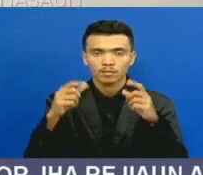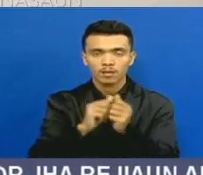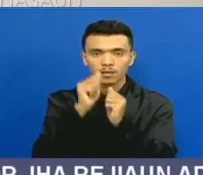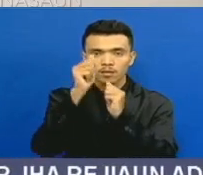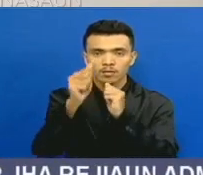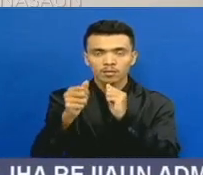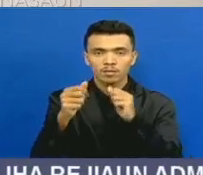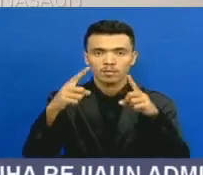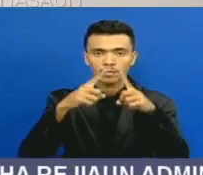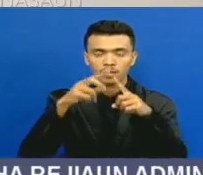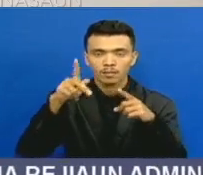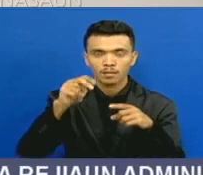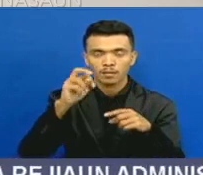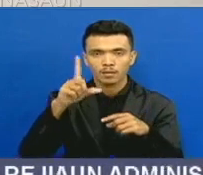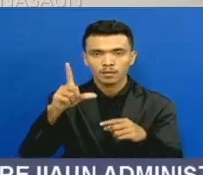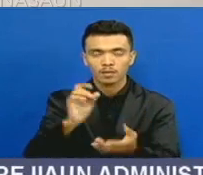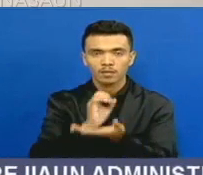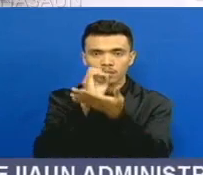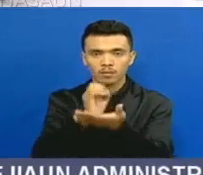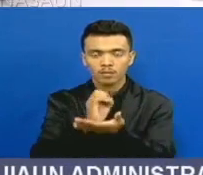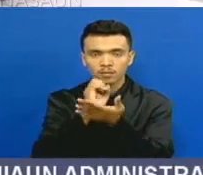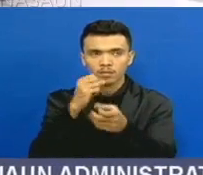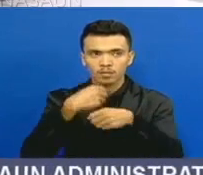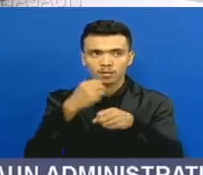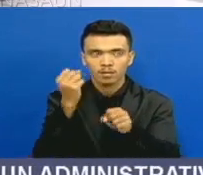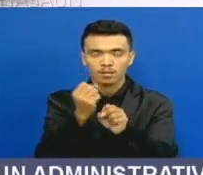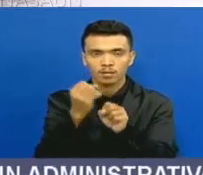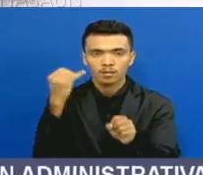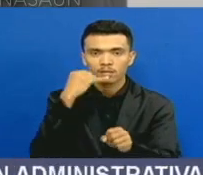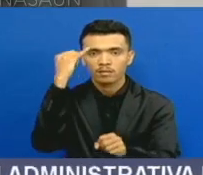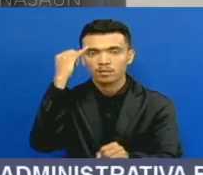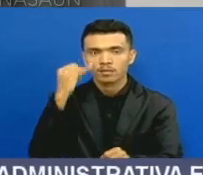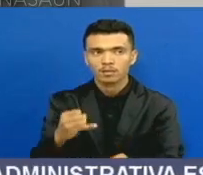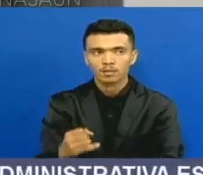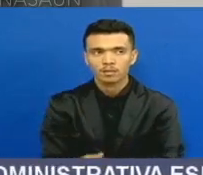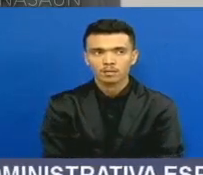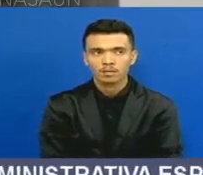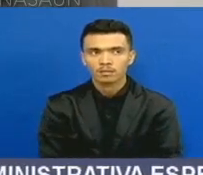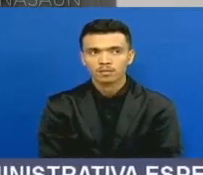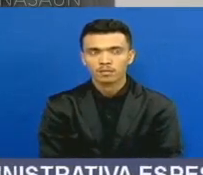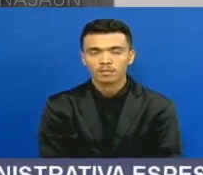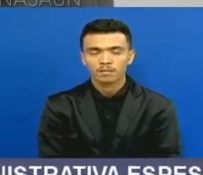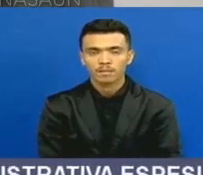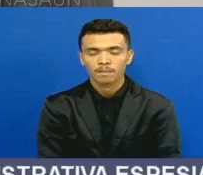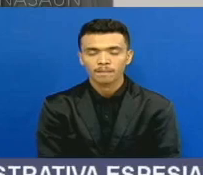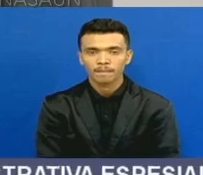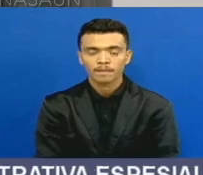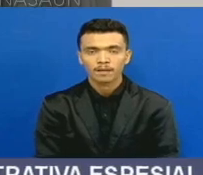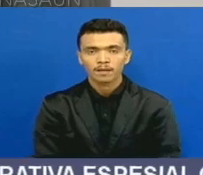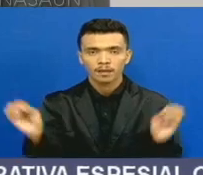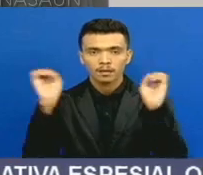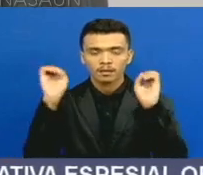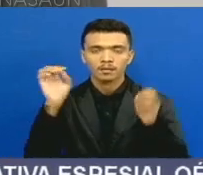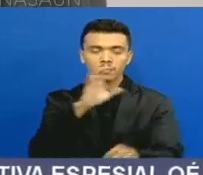hatona denuncia ba PNTL Raiwa, ho di halo investigação. Ele fala em lei de residência, ao tem